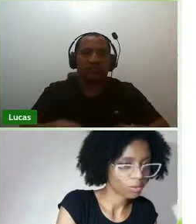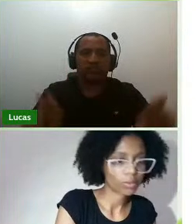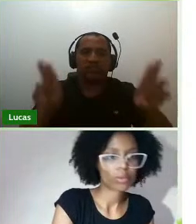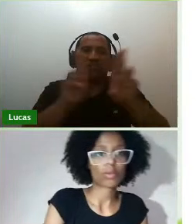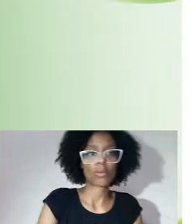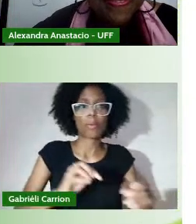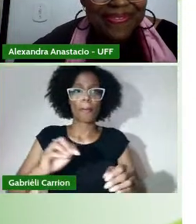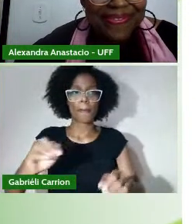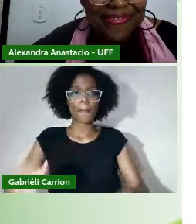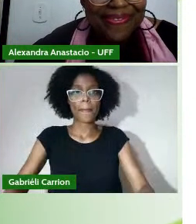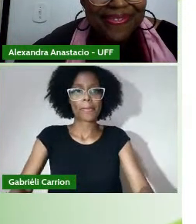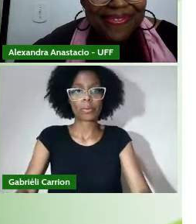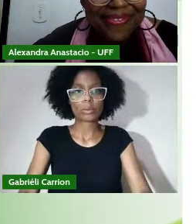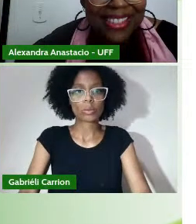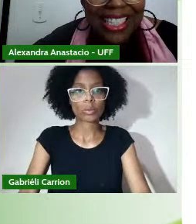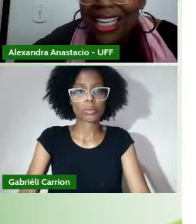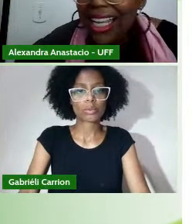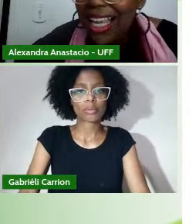Próximo.